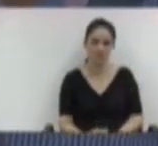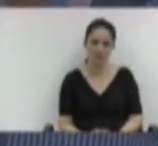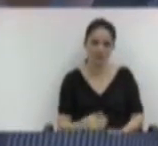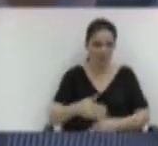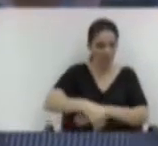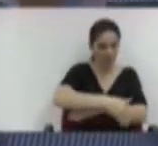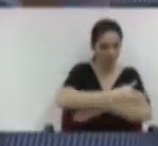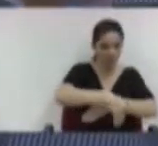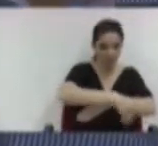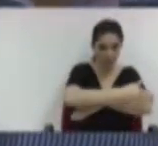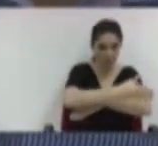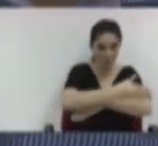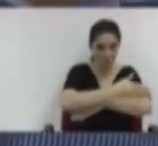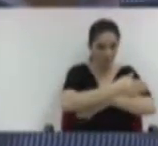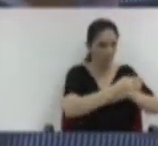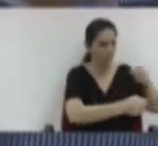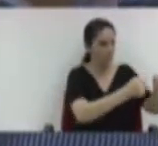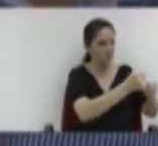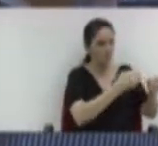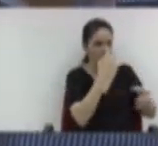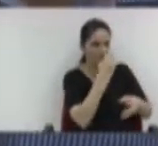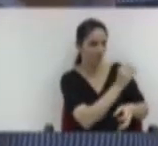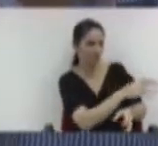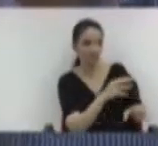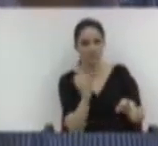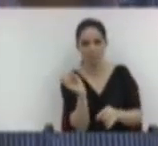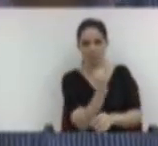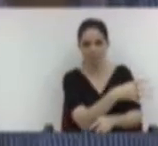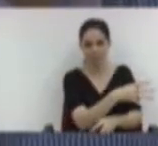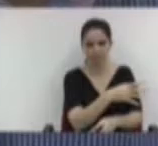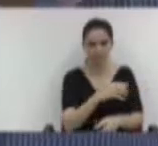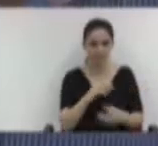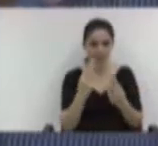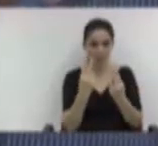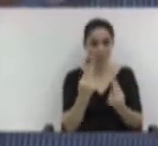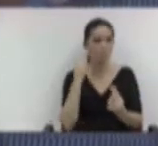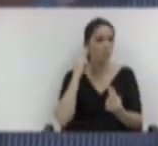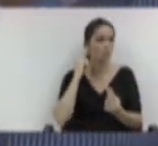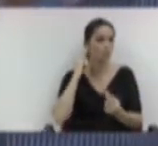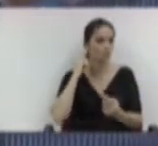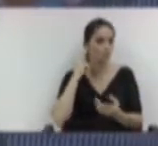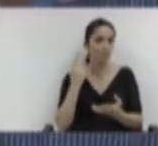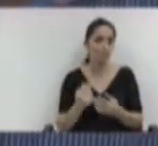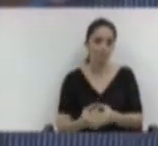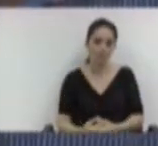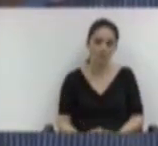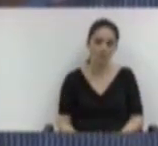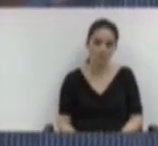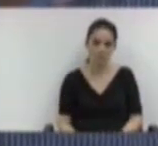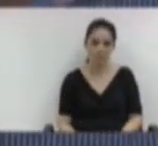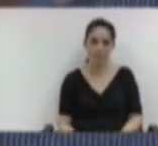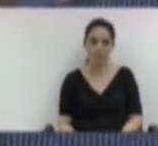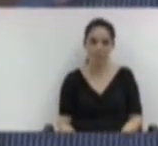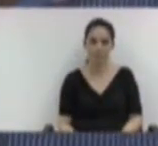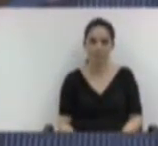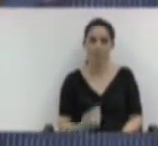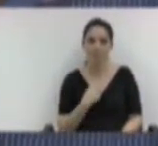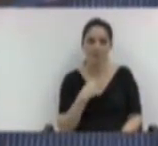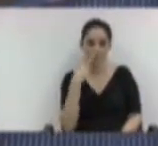local e de outros locais. E é isso mesmo, passei também nessa avenida, tive também uma reclamação